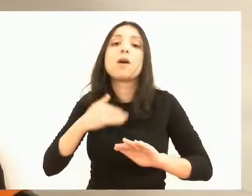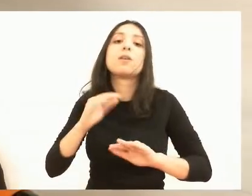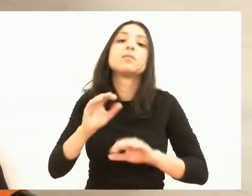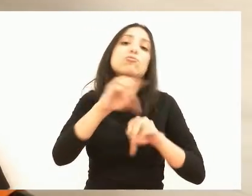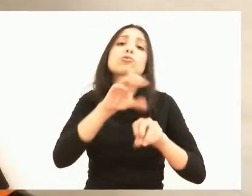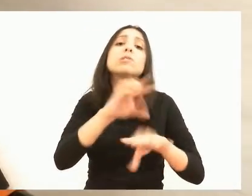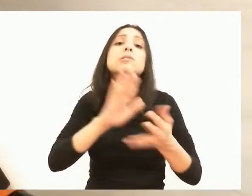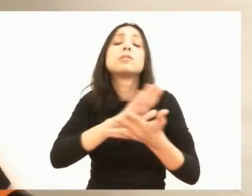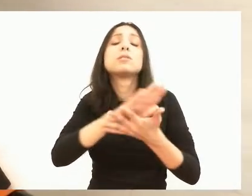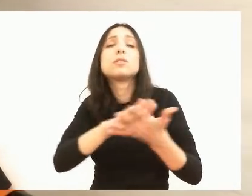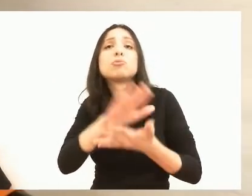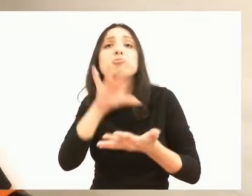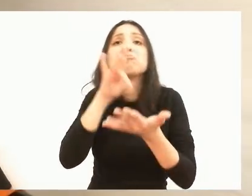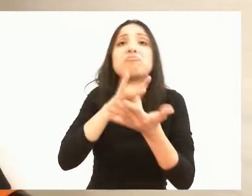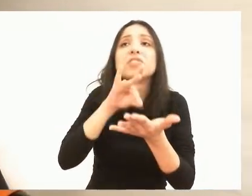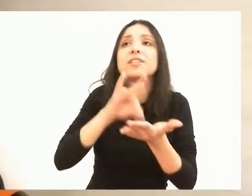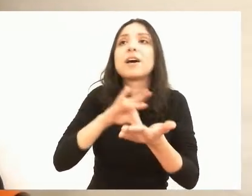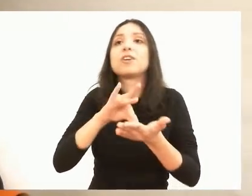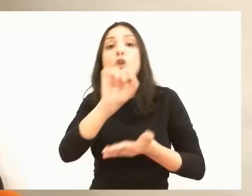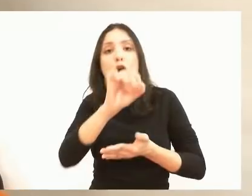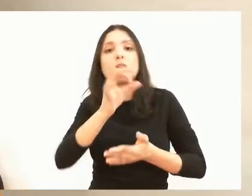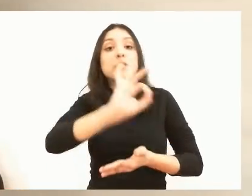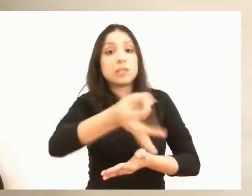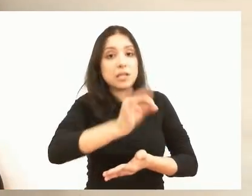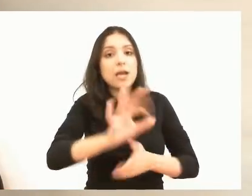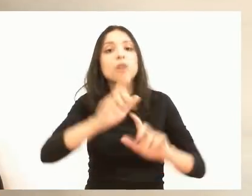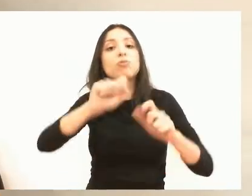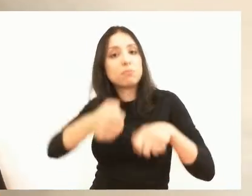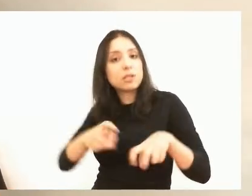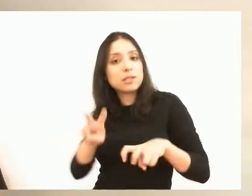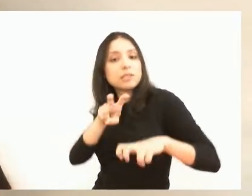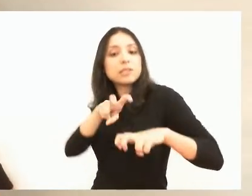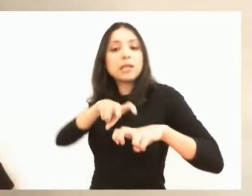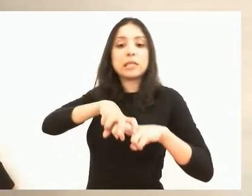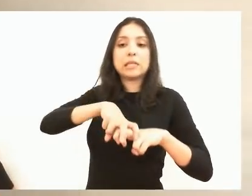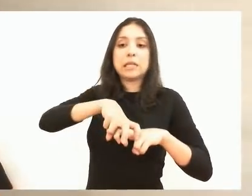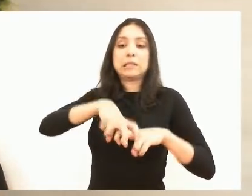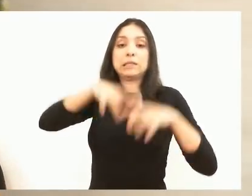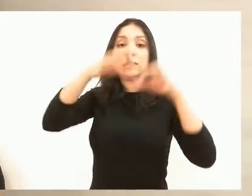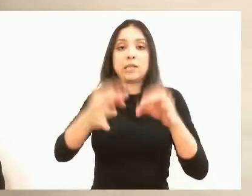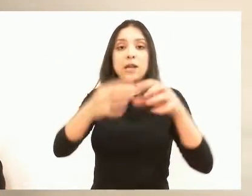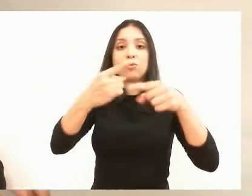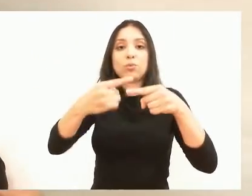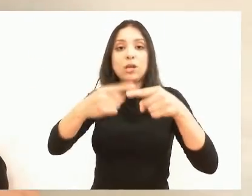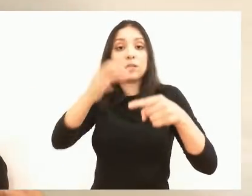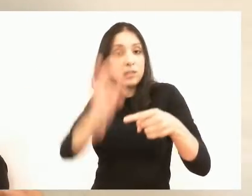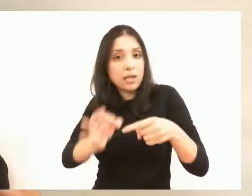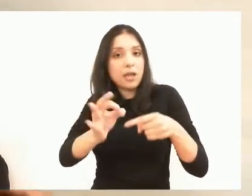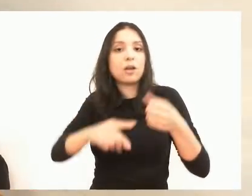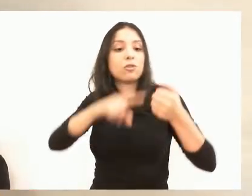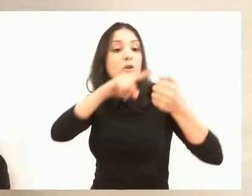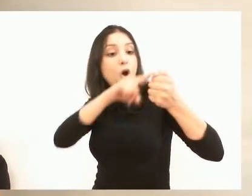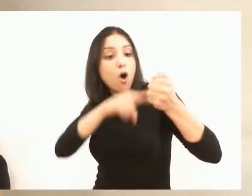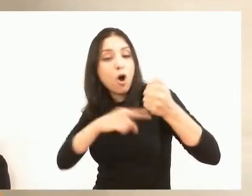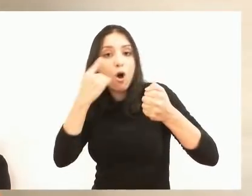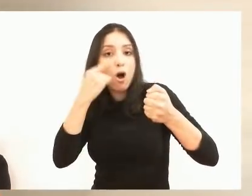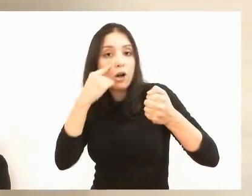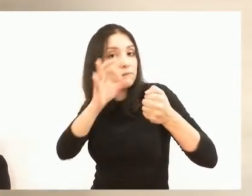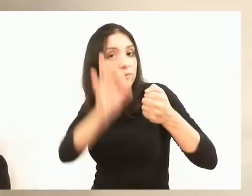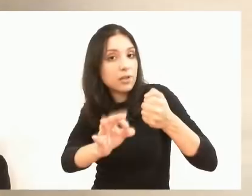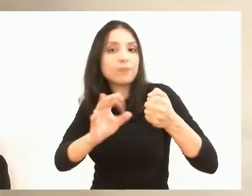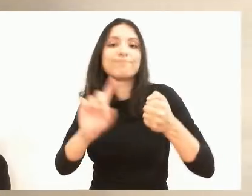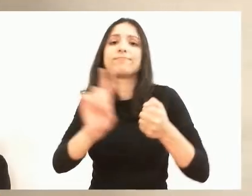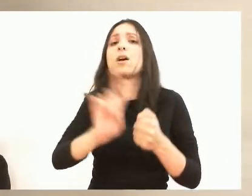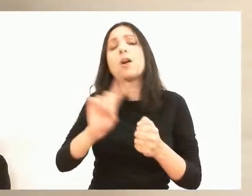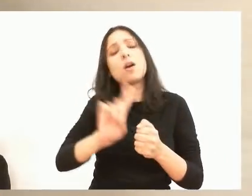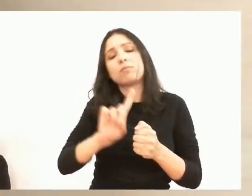não no sentido de óleos e é certo então você tem que sentar assim porque é certo também da coluna olha correto assim é correto